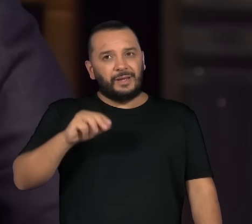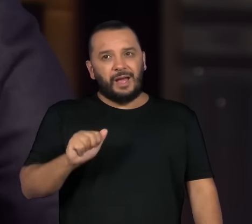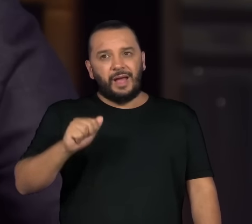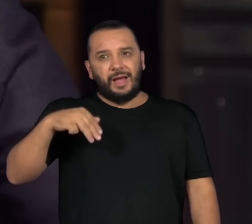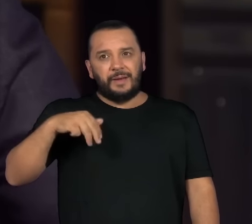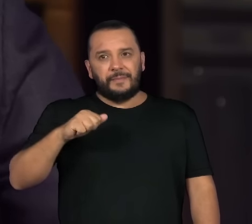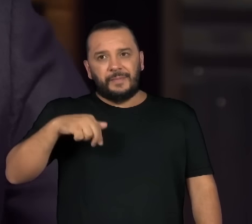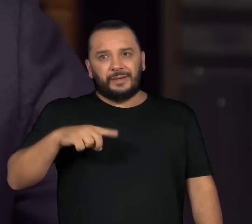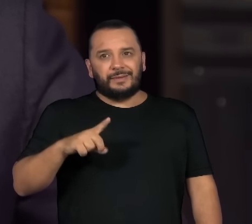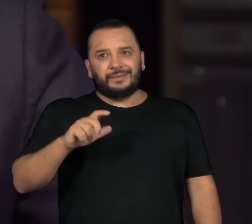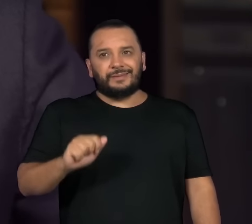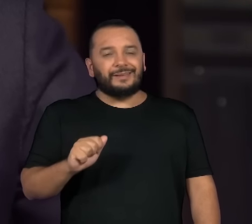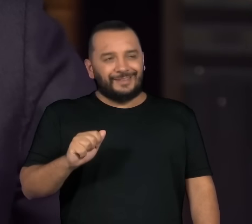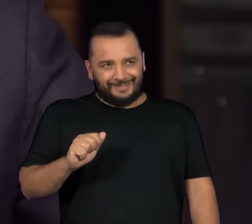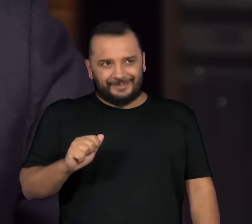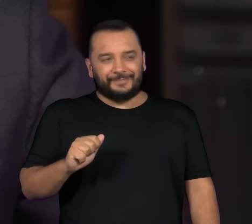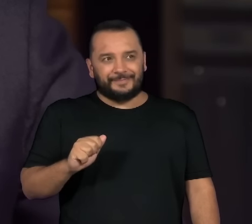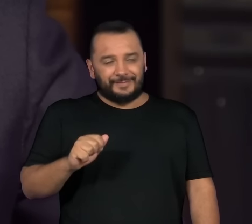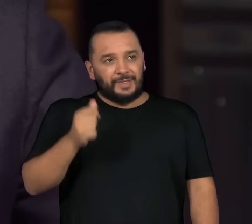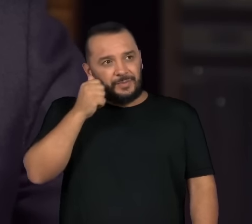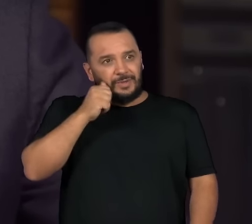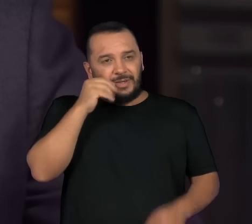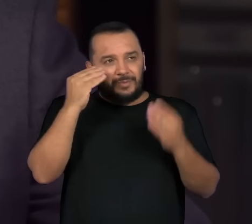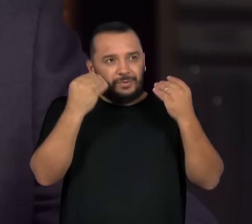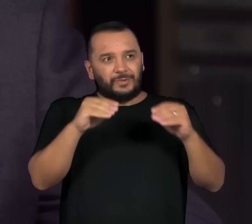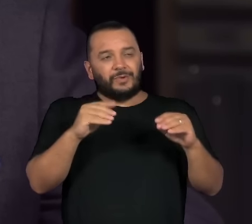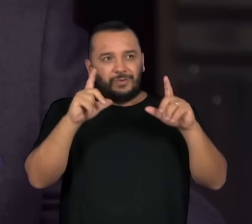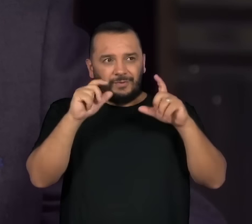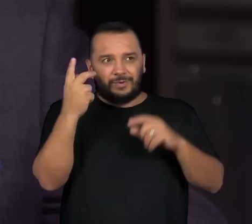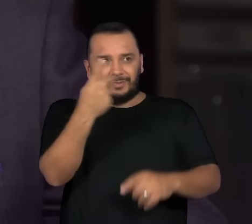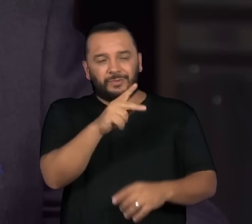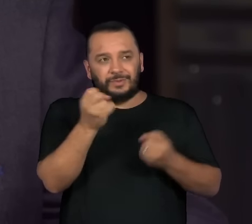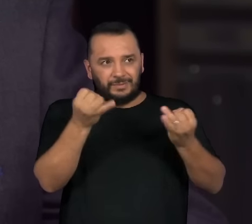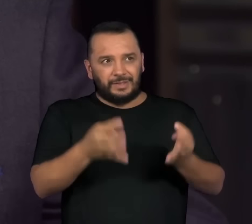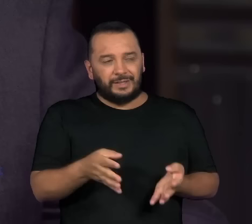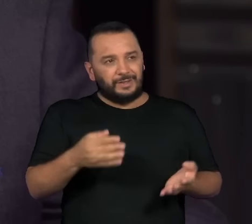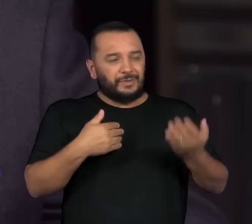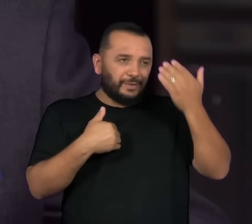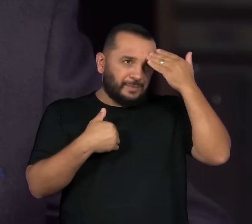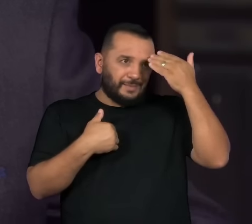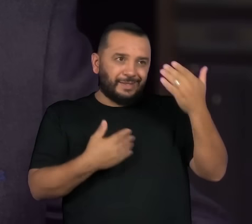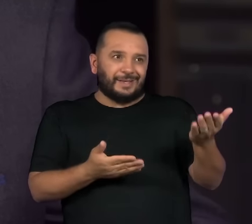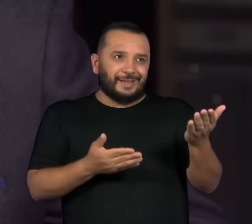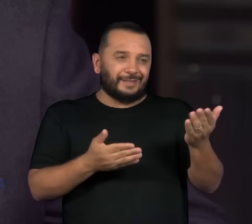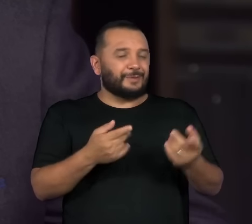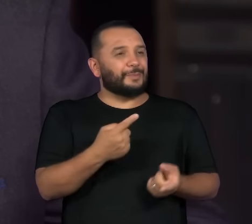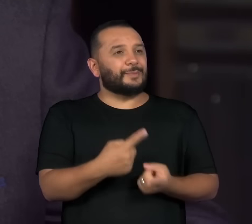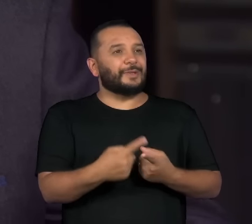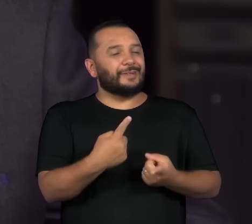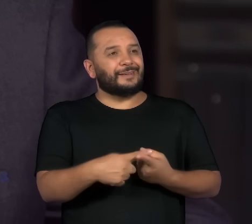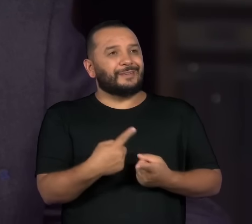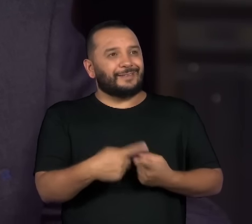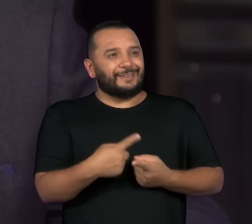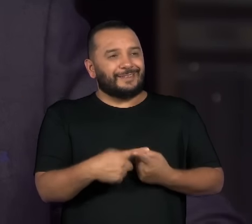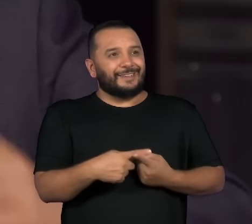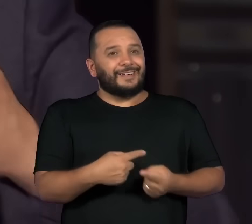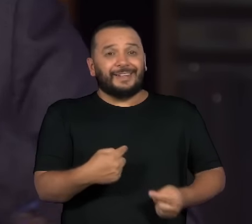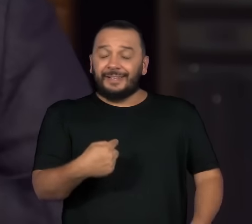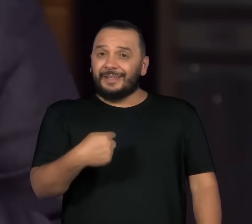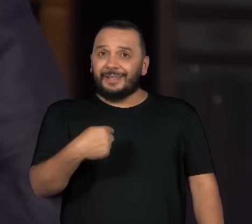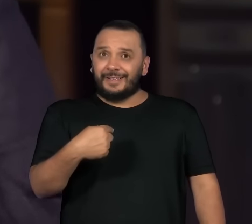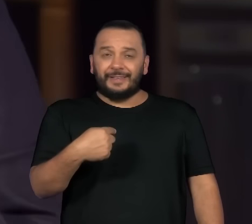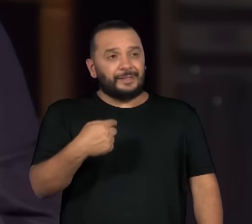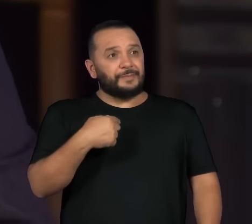Sim. Ela postou uma foto sua dizendo assim: obrigada por aumentar o tamanho